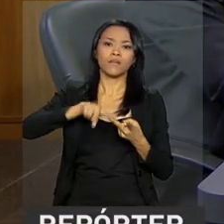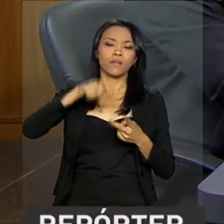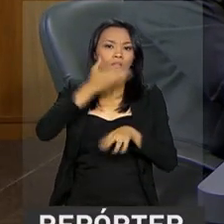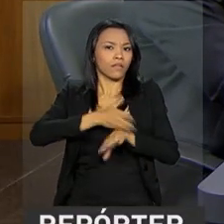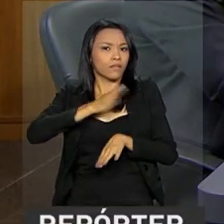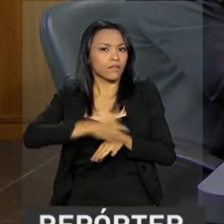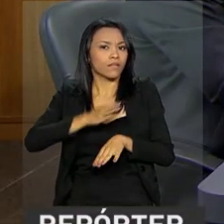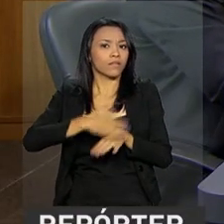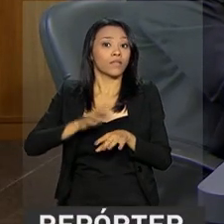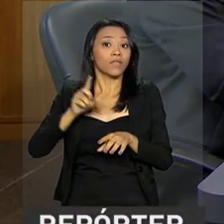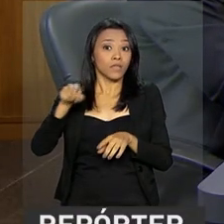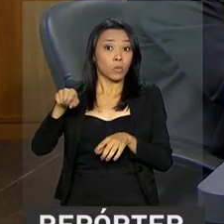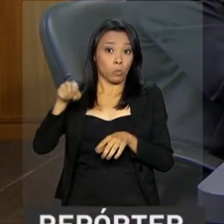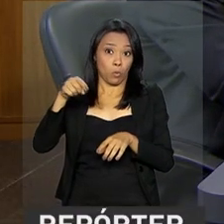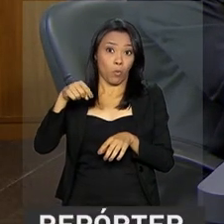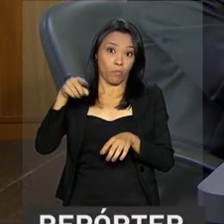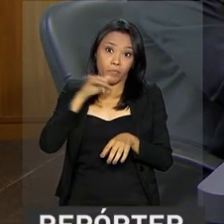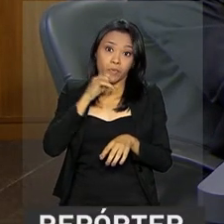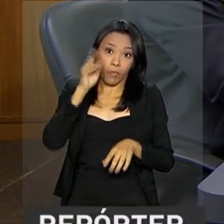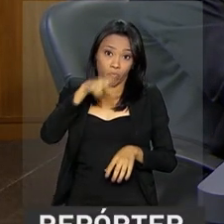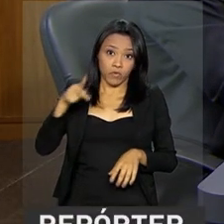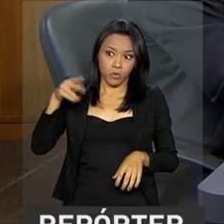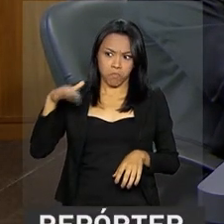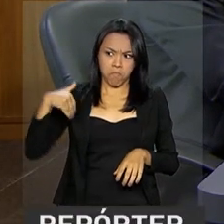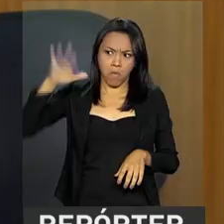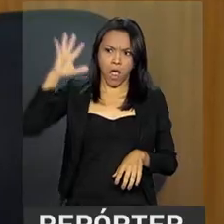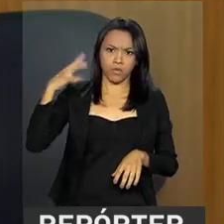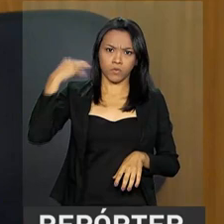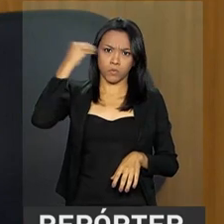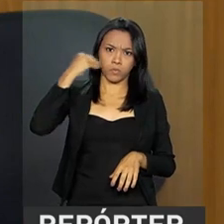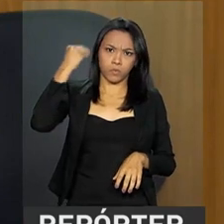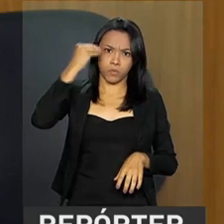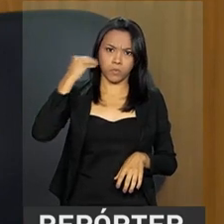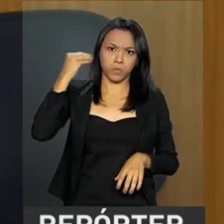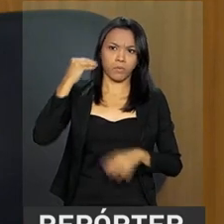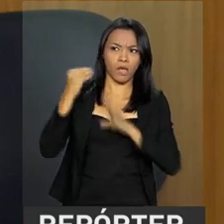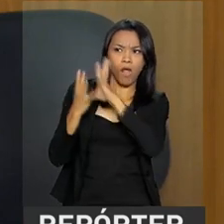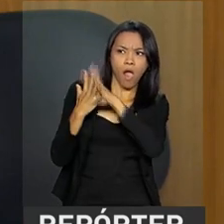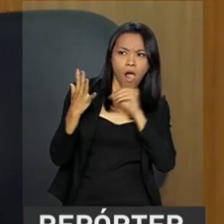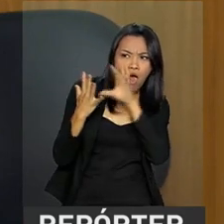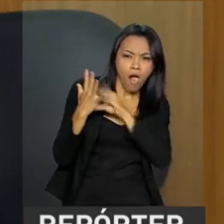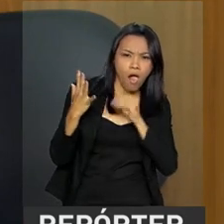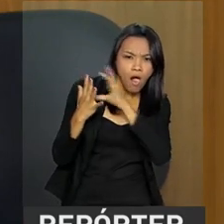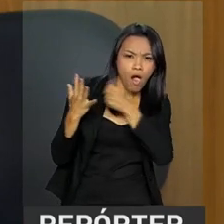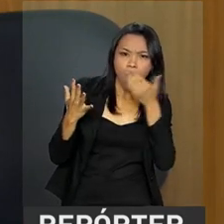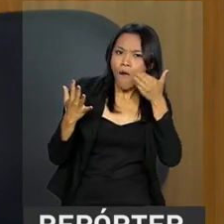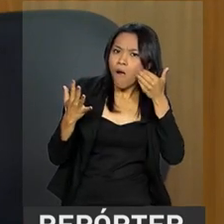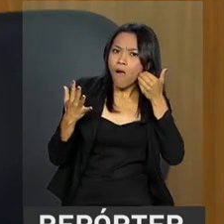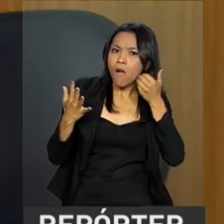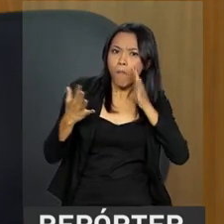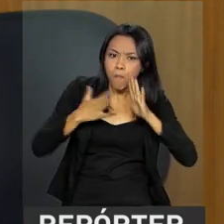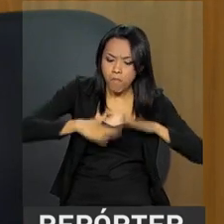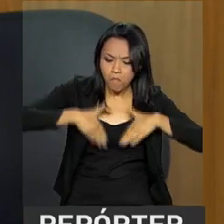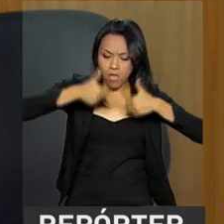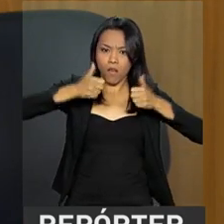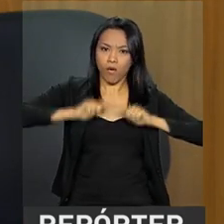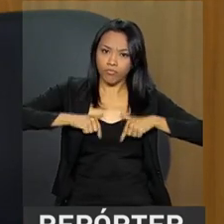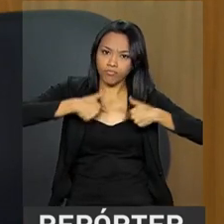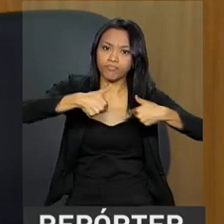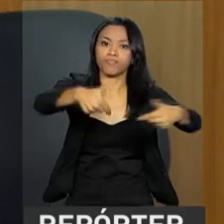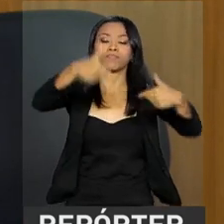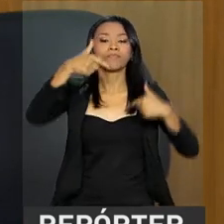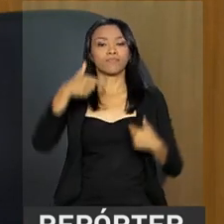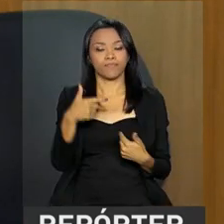ao lado de um professor mais experiente para que ele possa ter o melhor desempenho também levando em